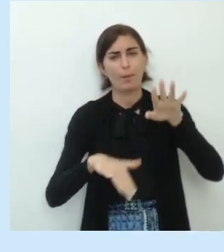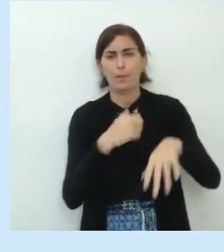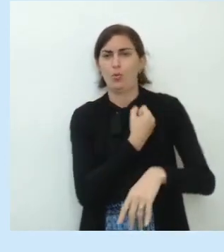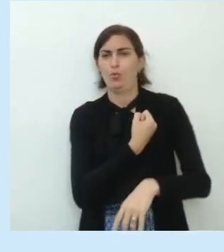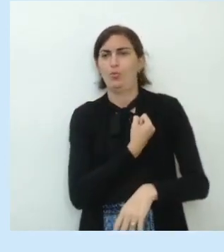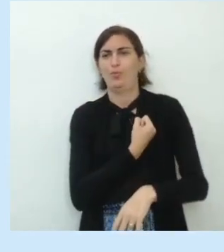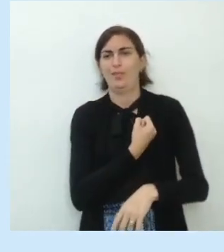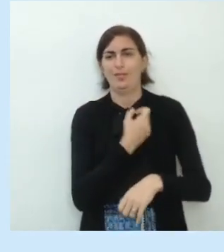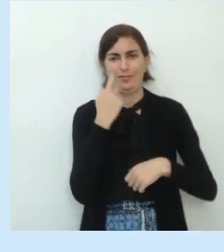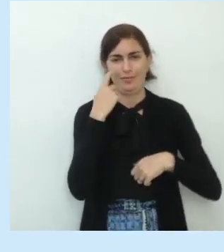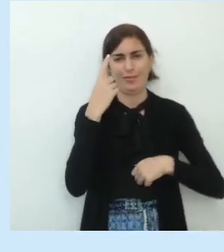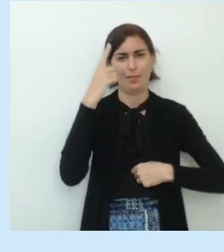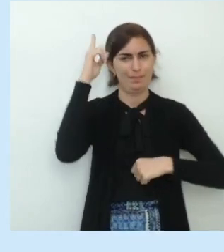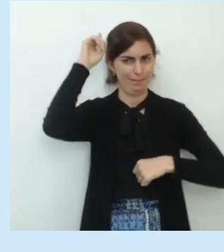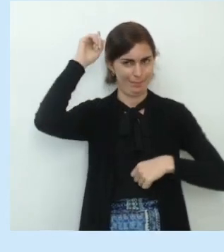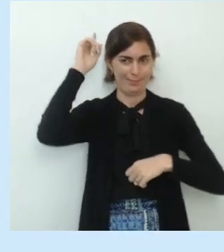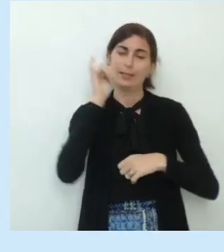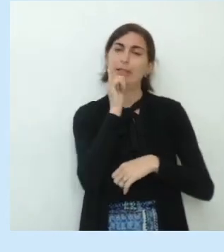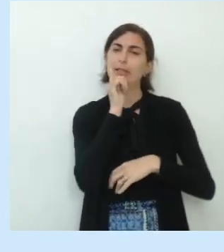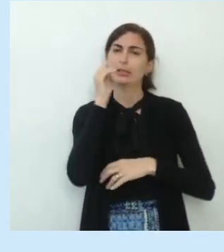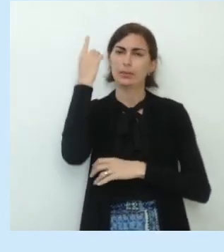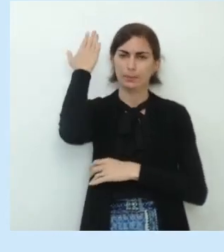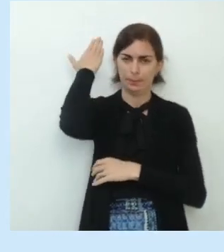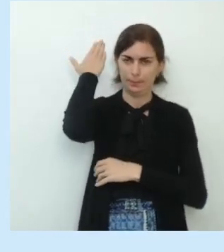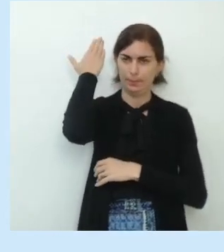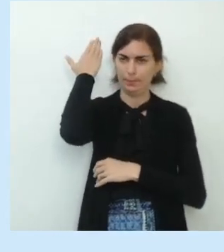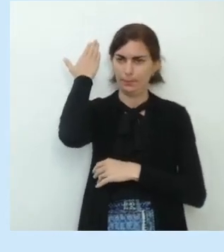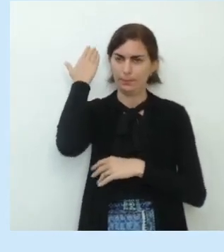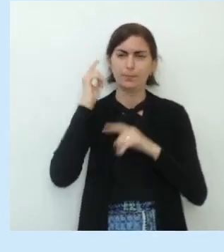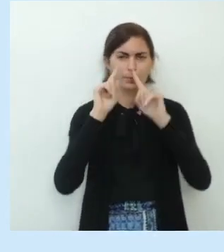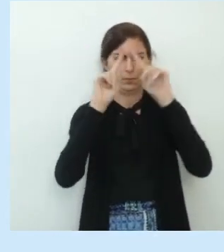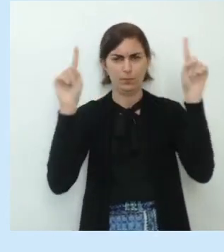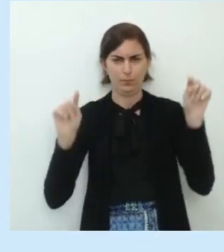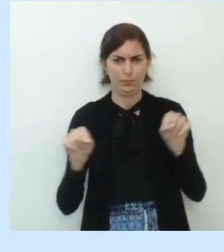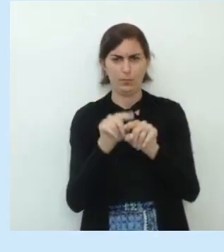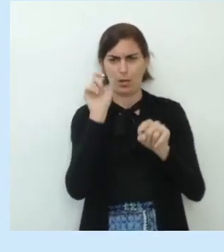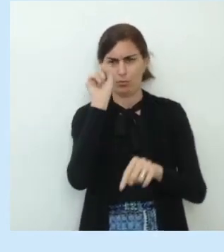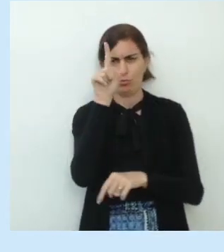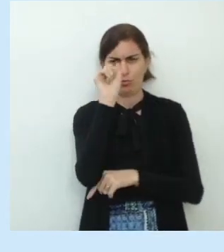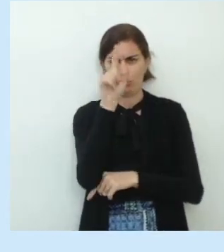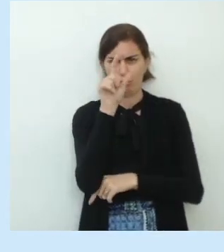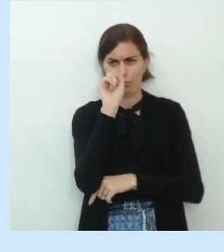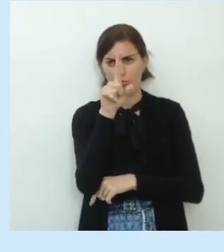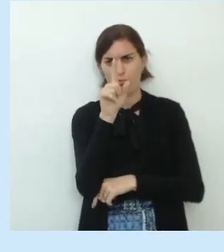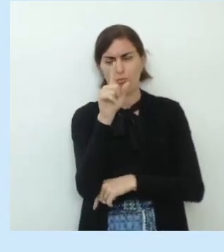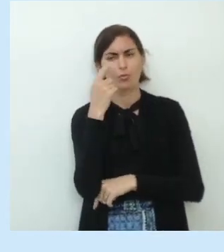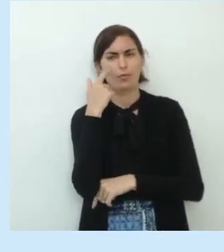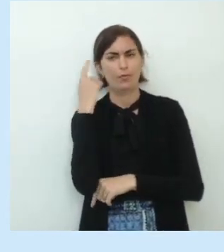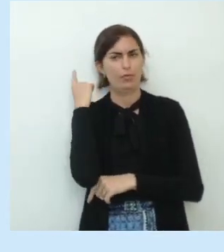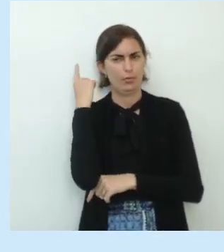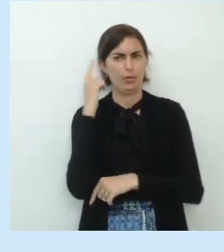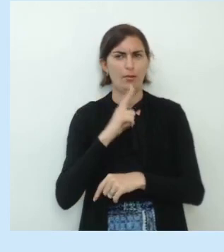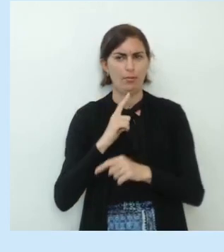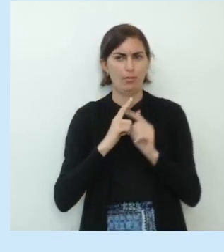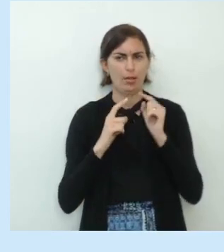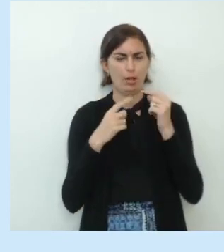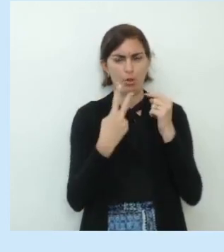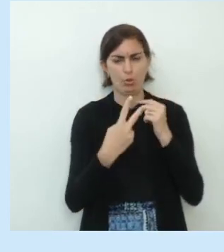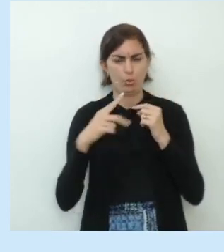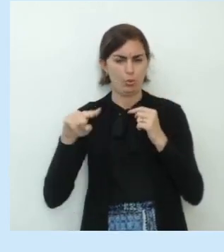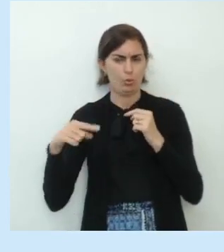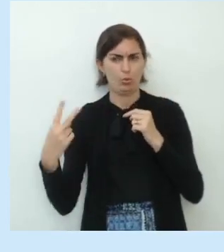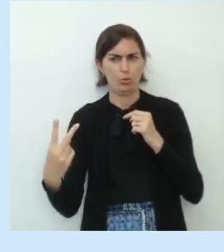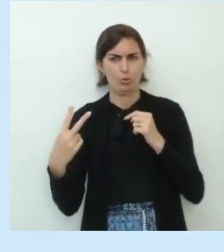multiplicar. Fechou? Vou te mostrar um exemplo. Ó. Esse retângulo azul claro aí, onde eu tenho os pares 2,